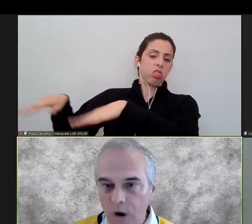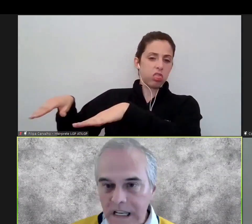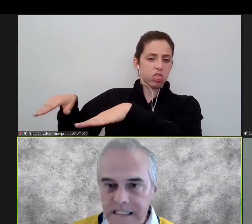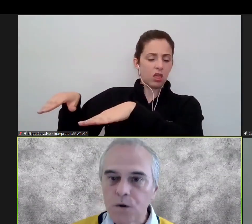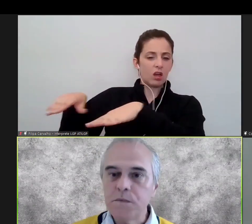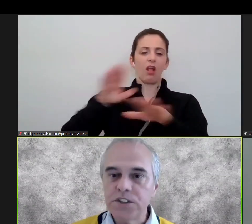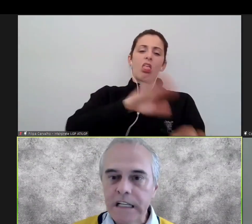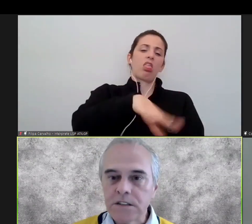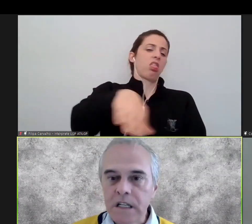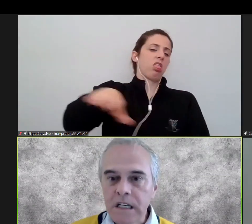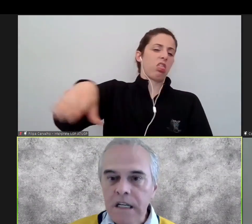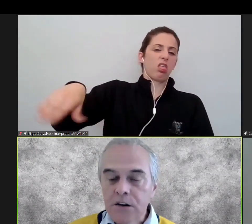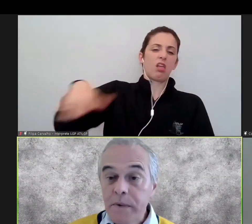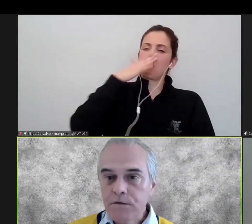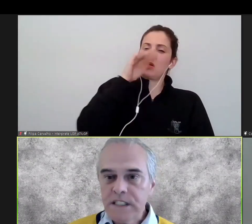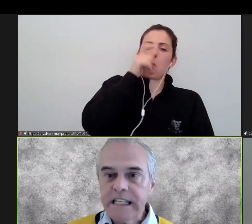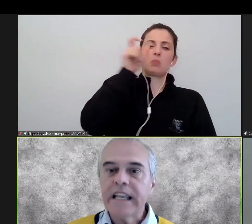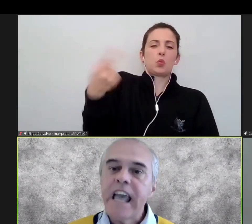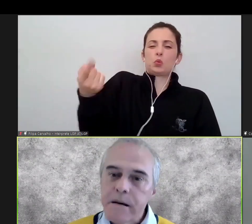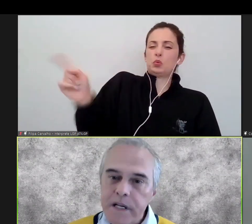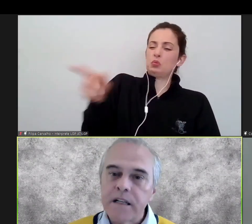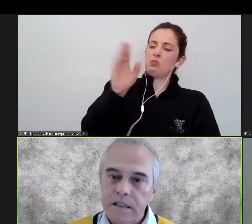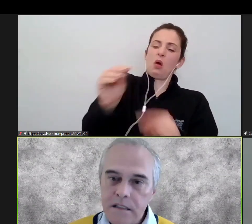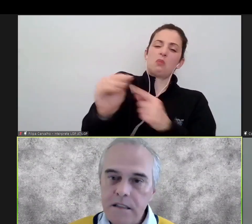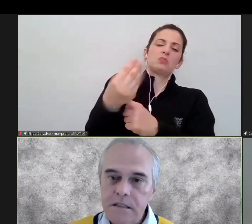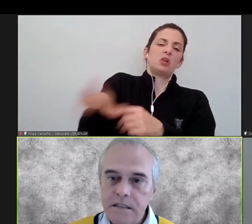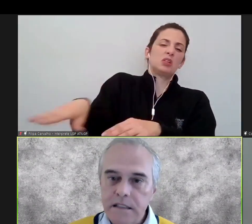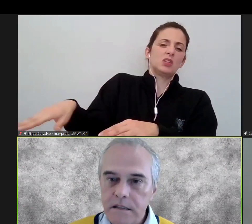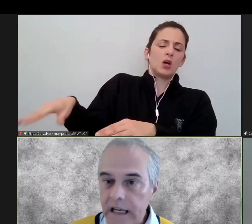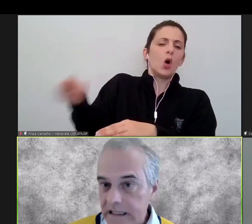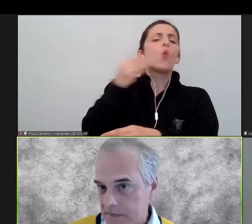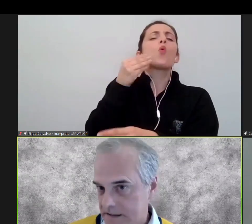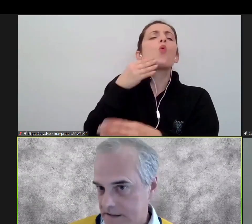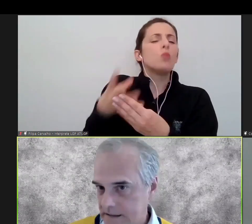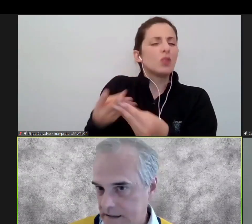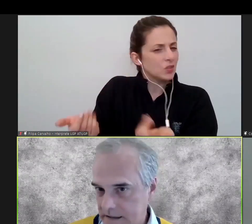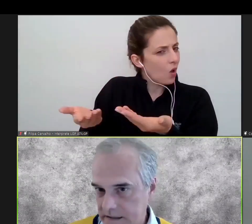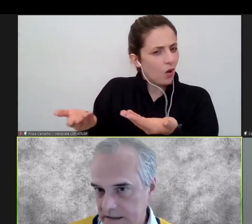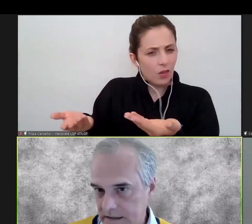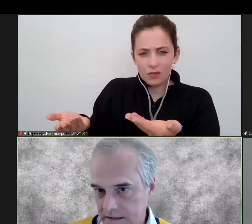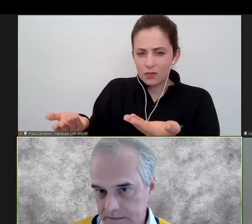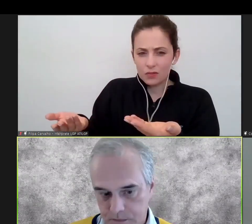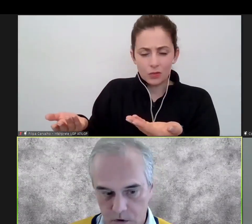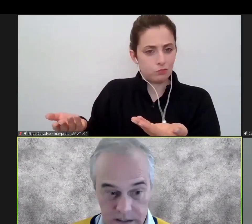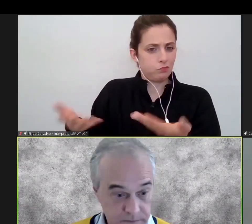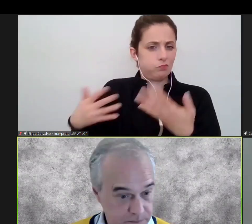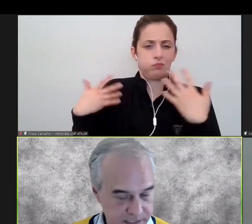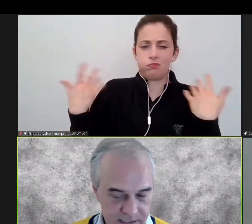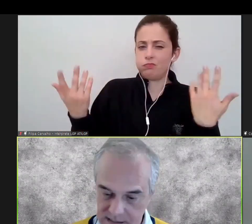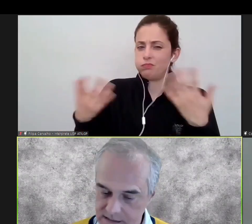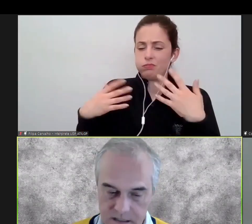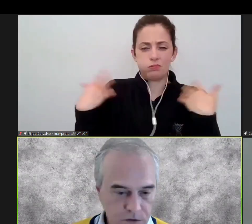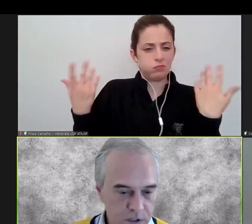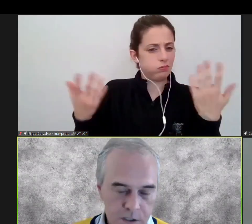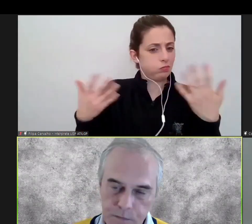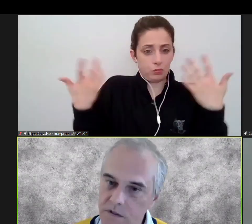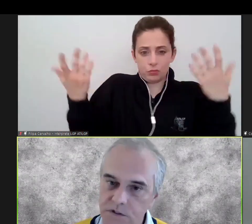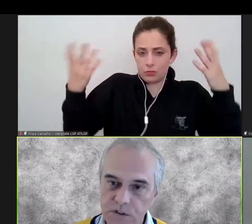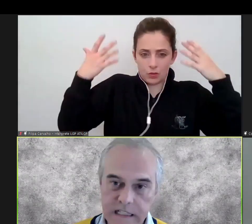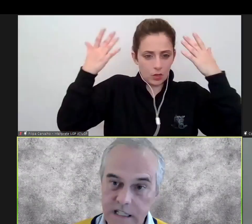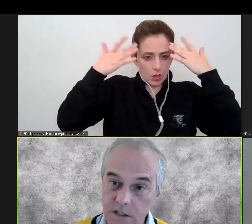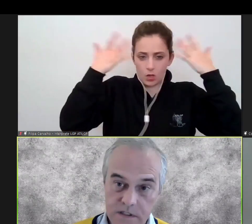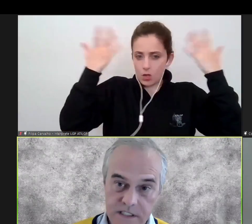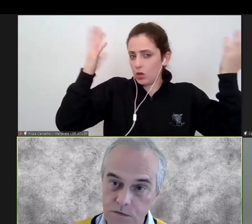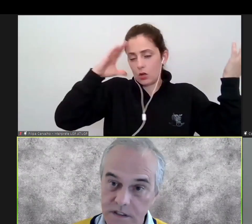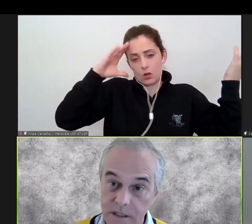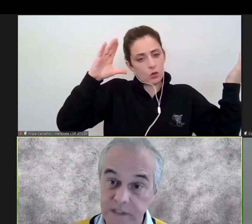A coisa, a objetos. Como é que você quebra isso daí? Cara, olha, para ser sincero, eu não conheço pouco história